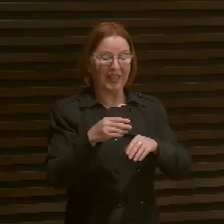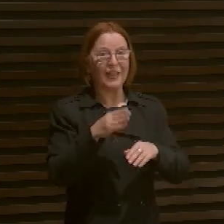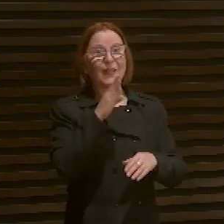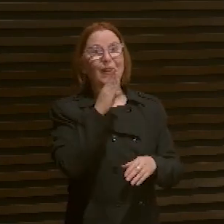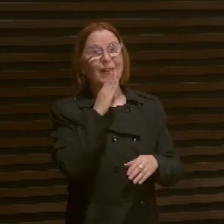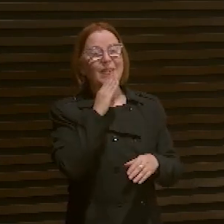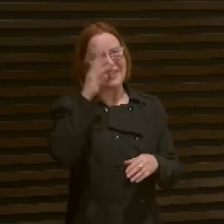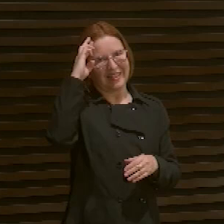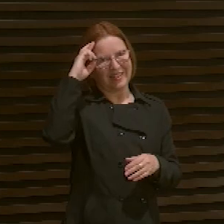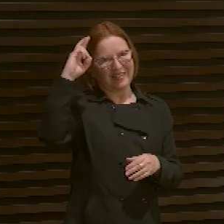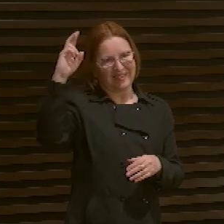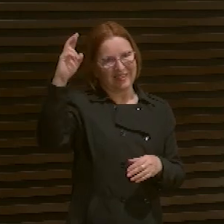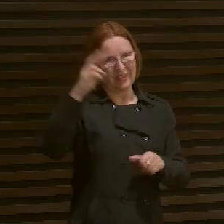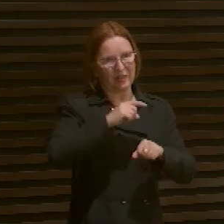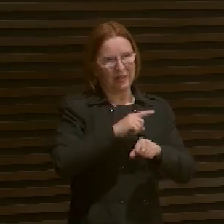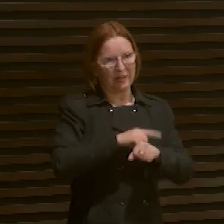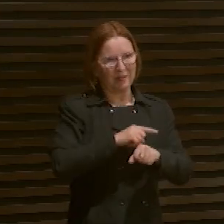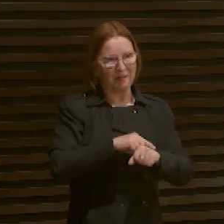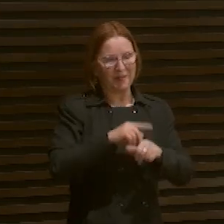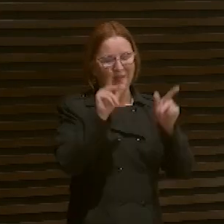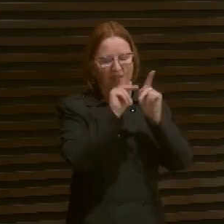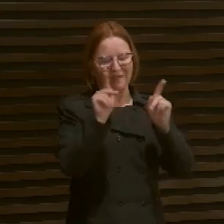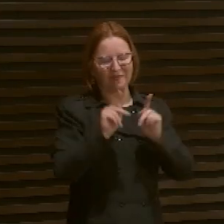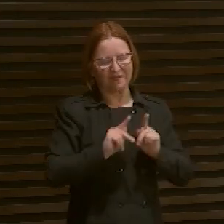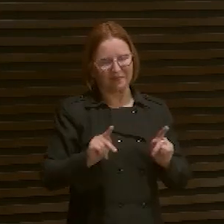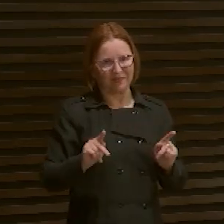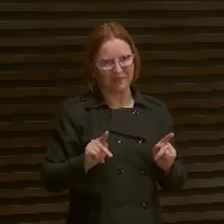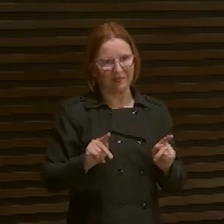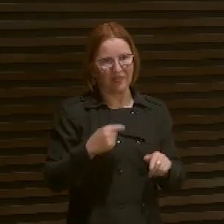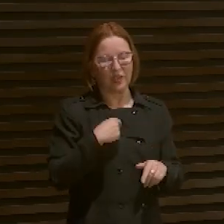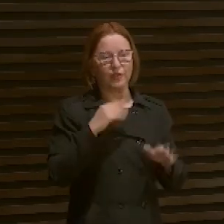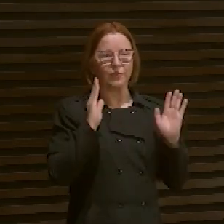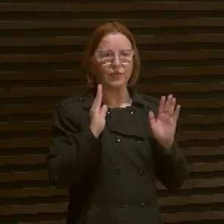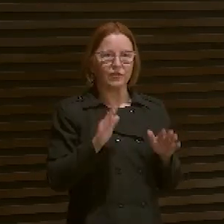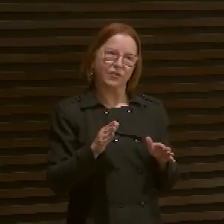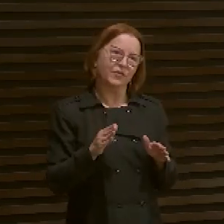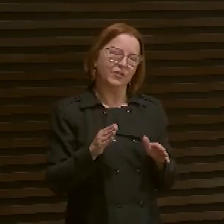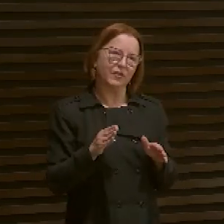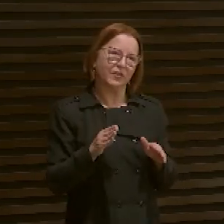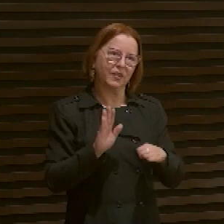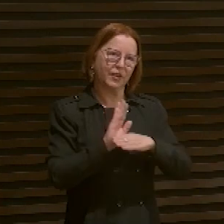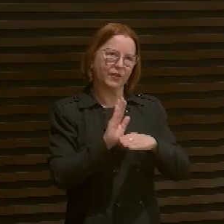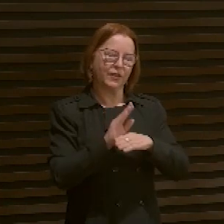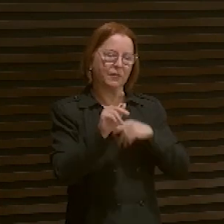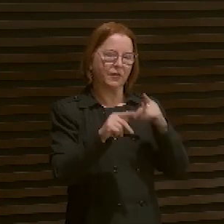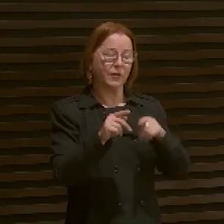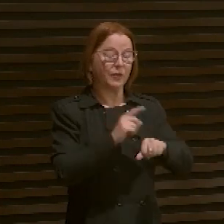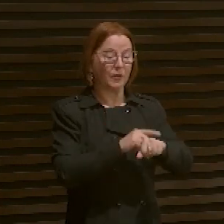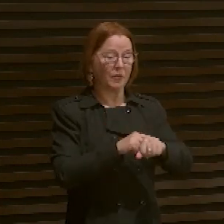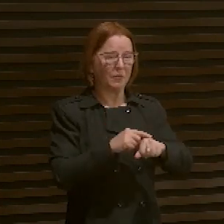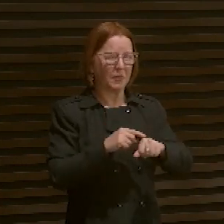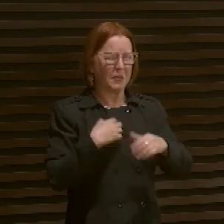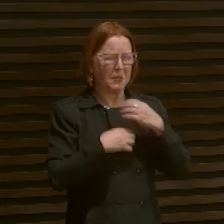Senhor nos momentos de bonança. Eu já acompanhei pessoas queridas, próximas, que num momento de muita angústia,